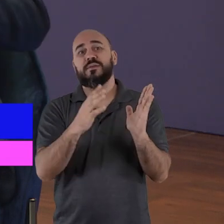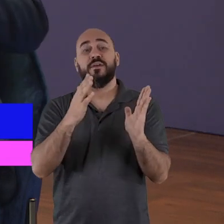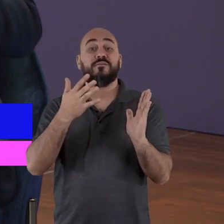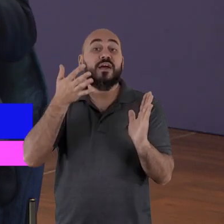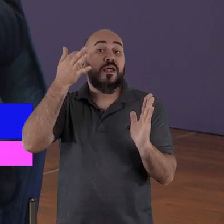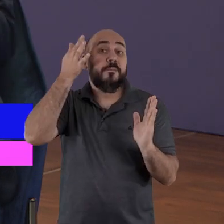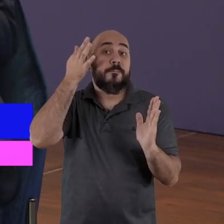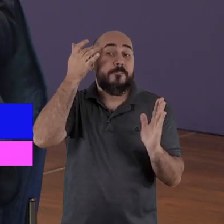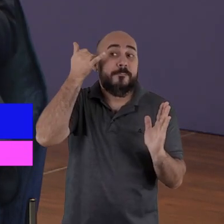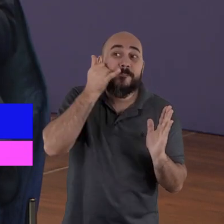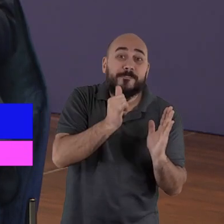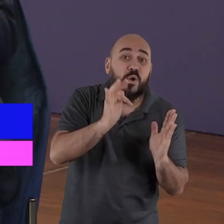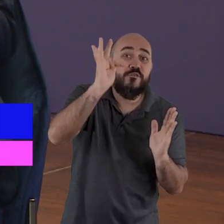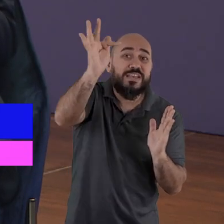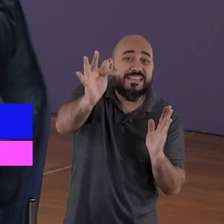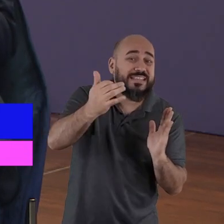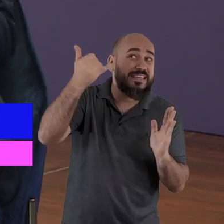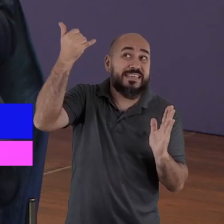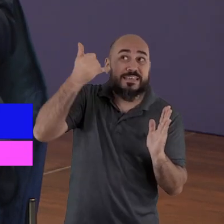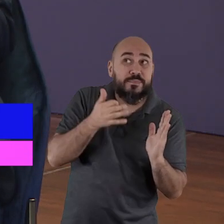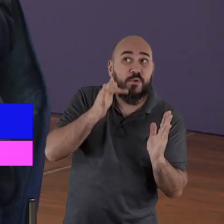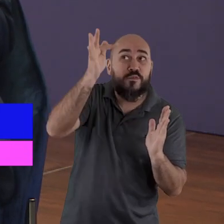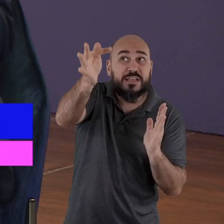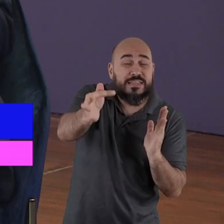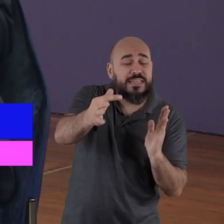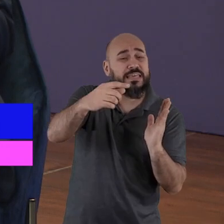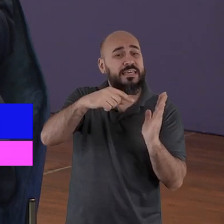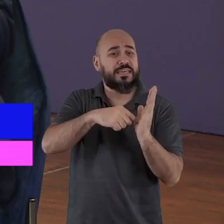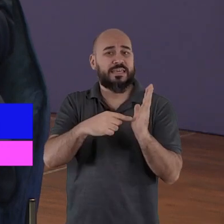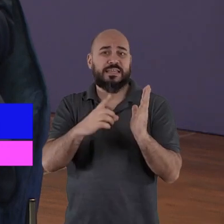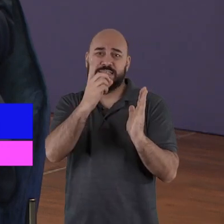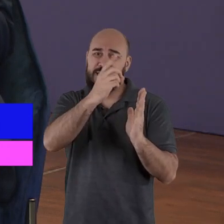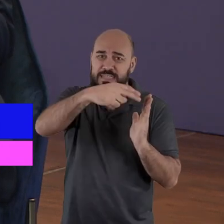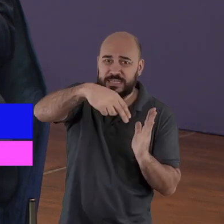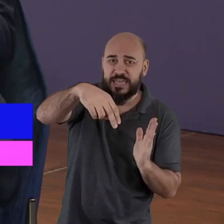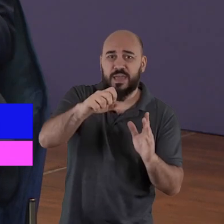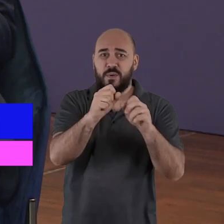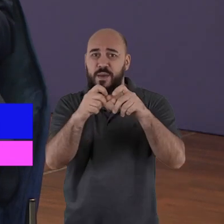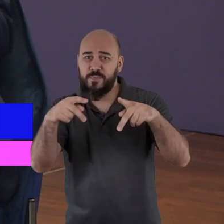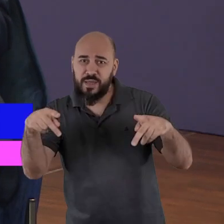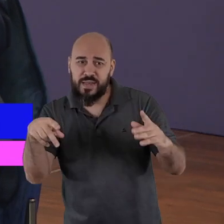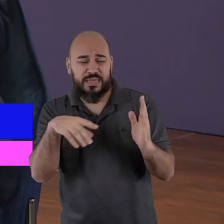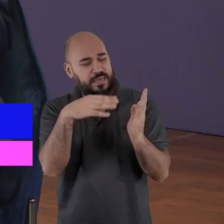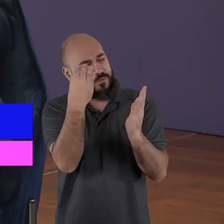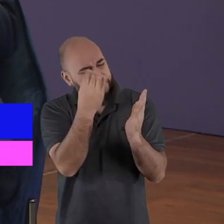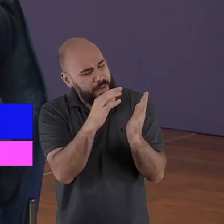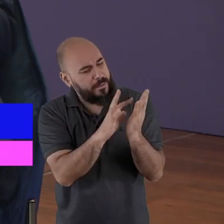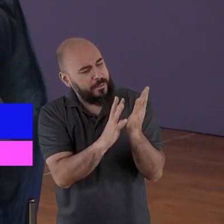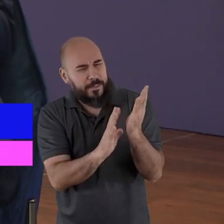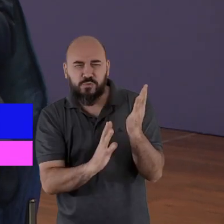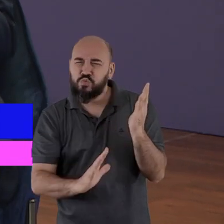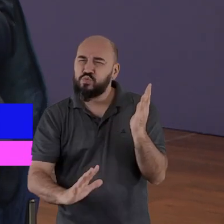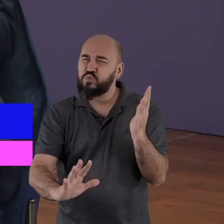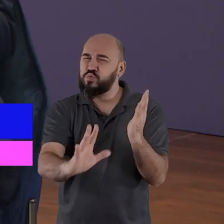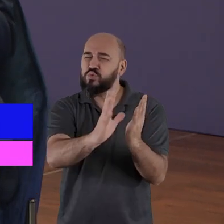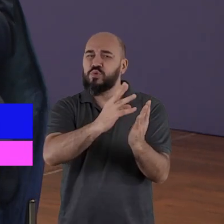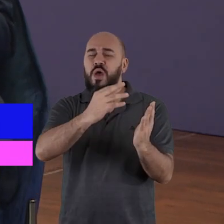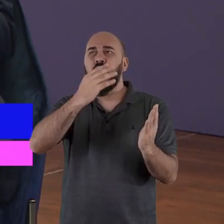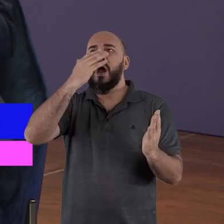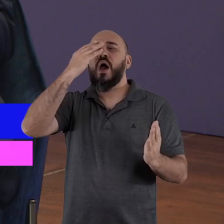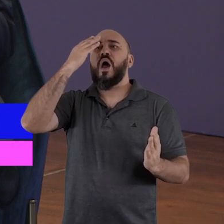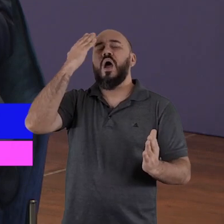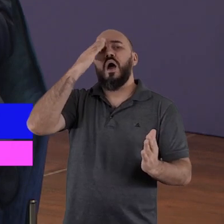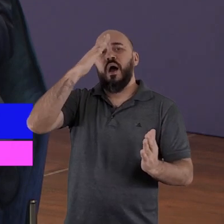Apocalipse, ilustrações especiais que vão lhe ajudar a entender mais e melhor a palavra